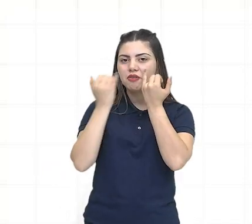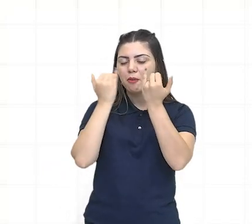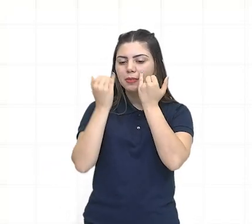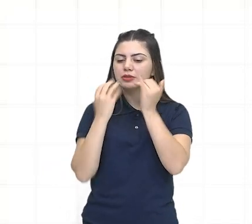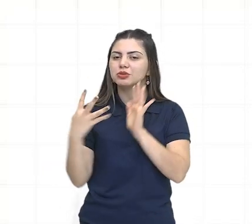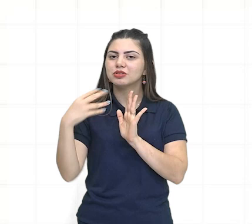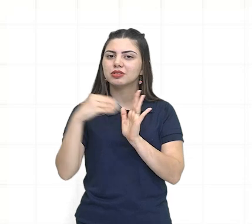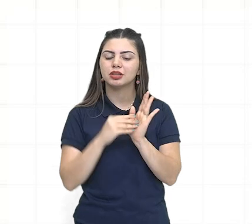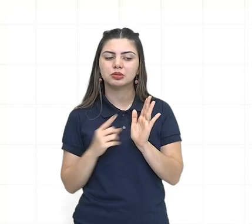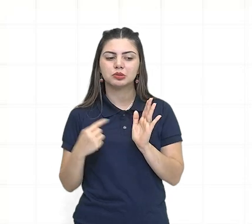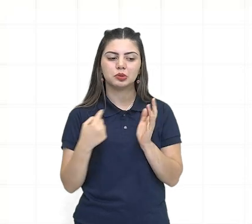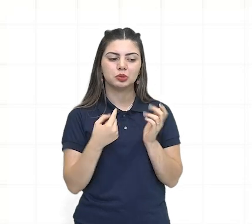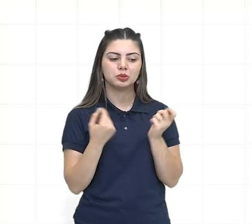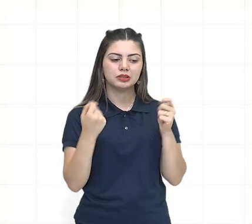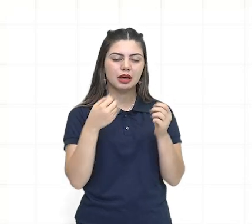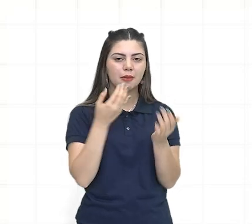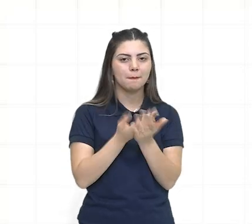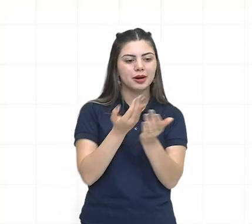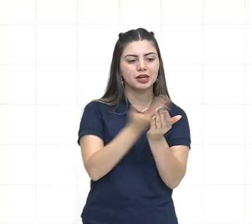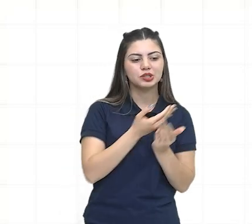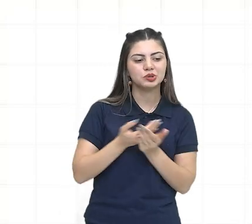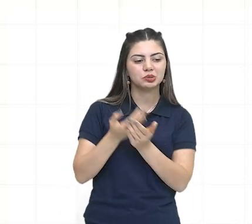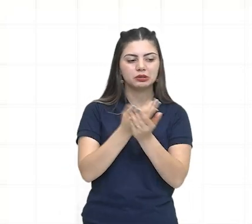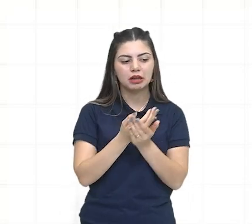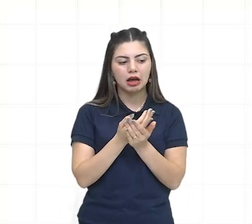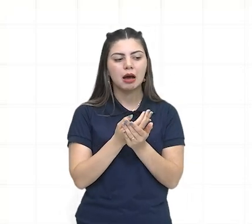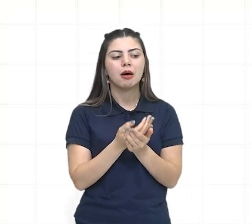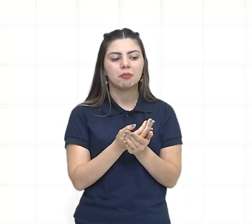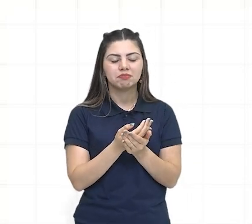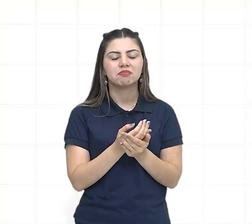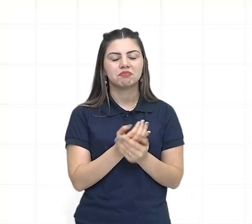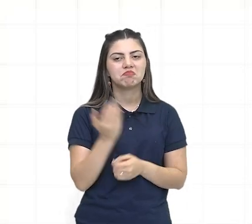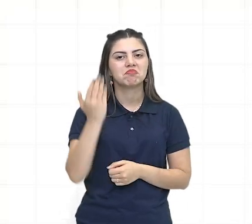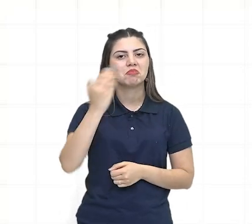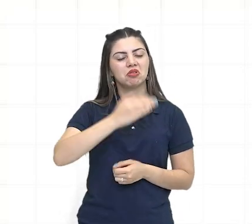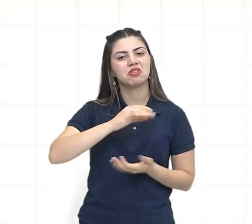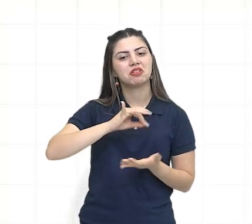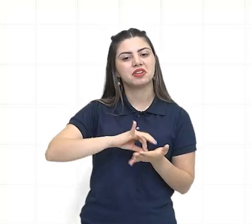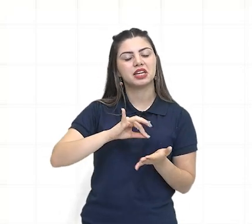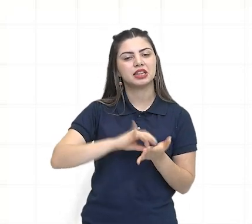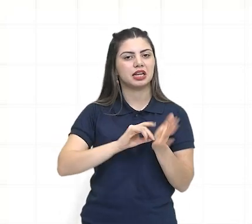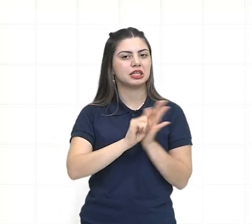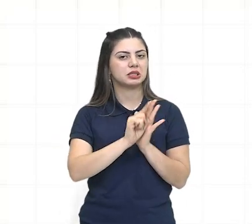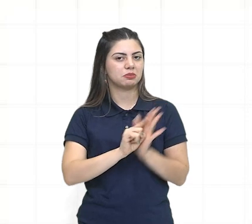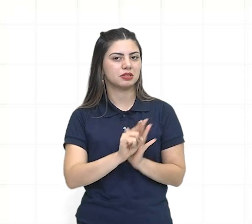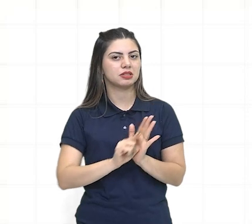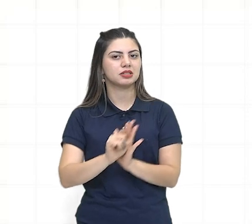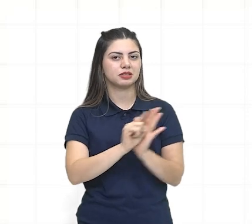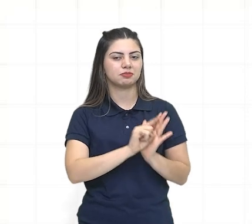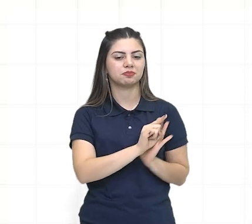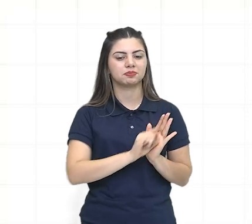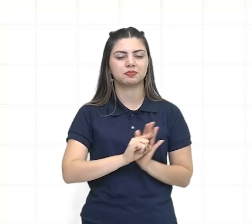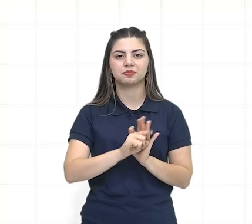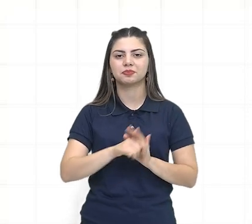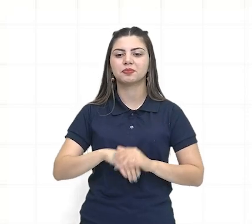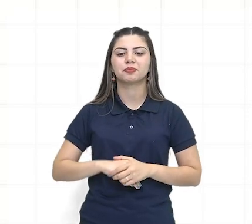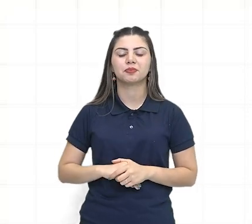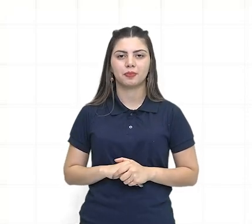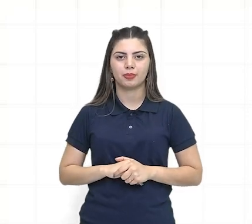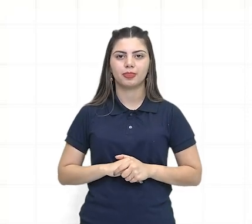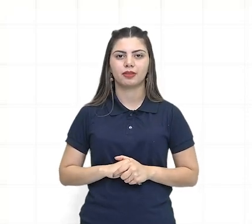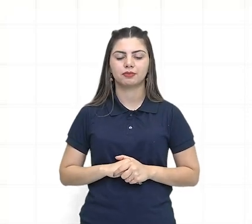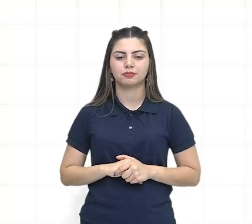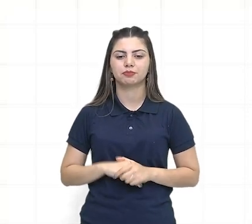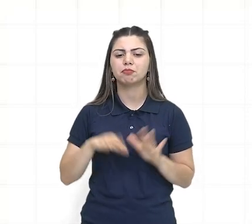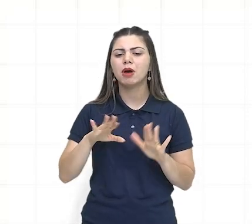gente possa aí fazer o estudo e dar veracidade à pesquisa feita. Então, olha só, o